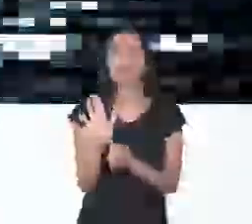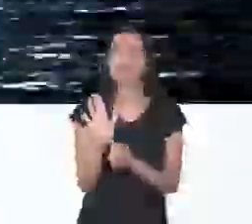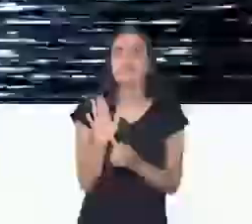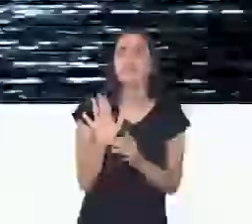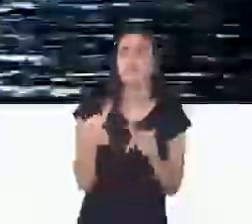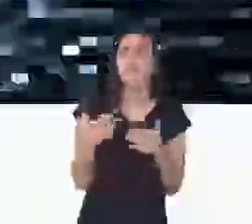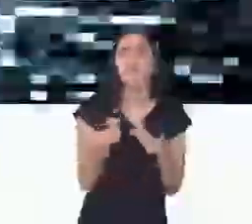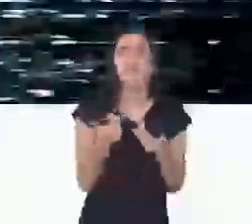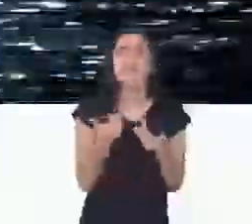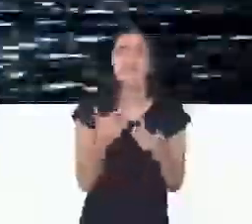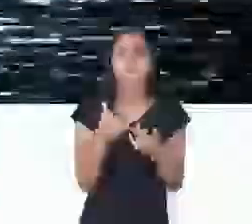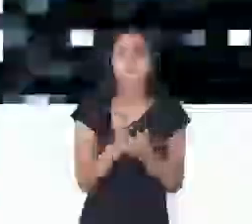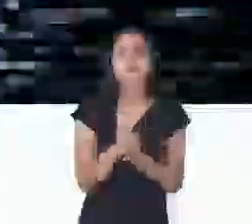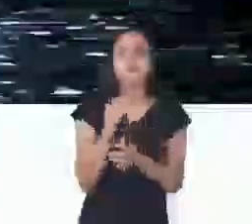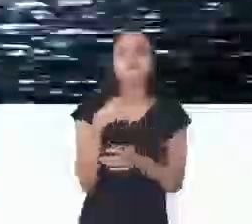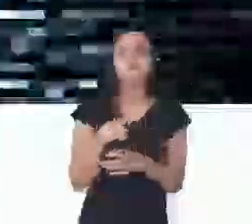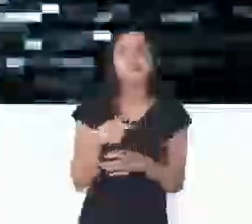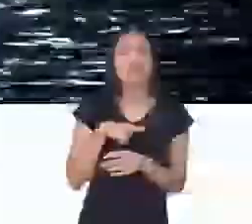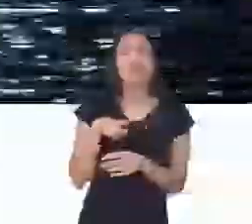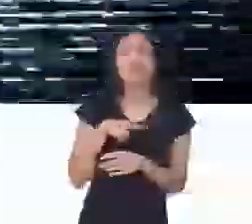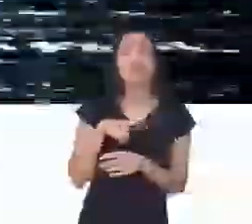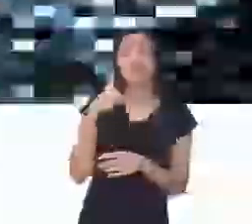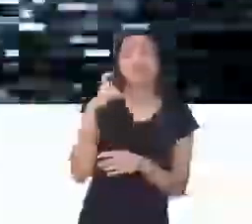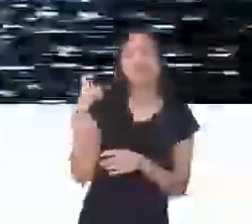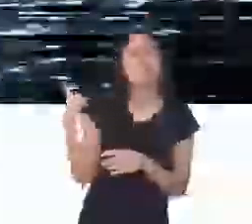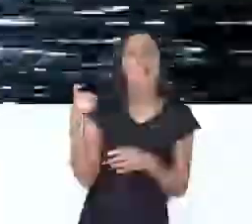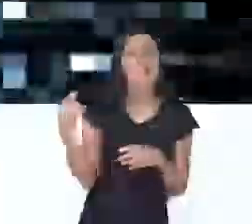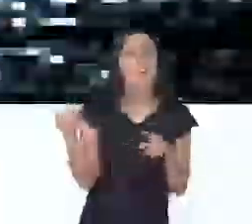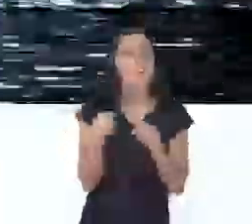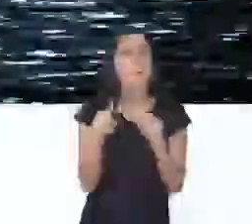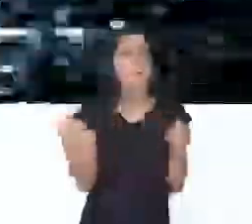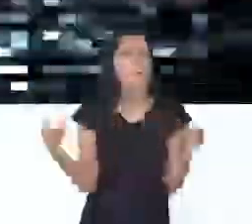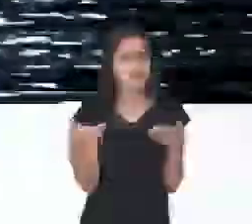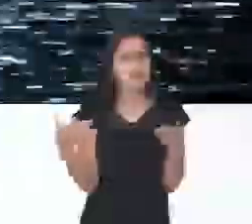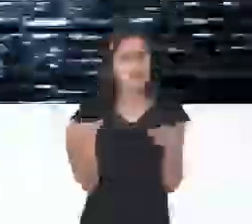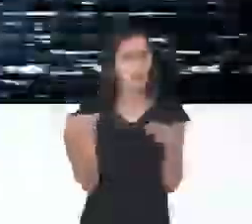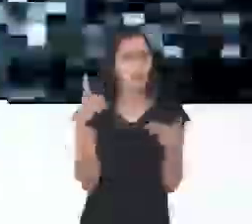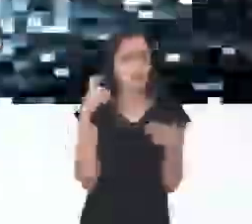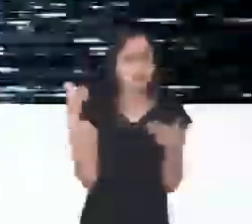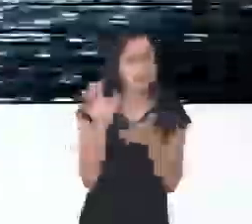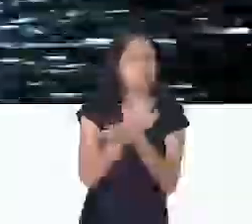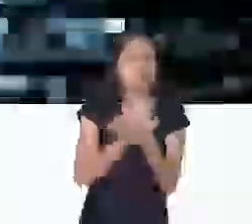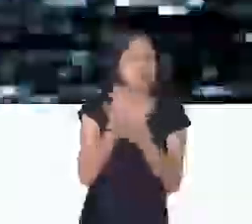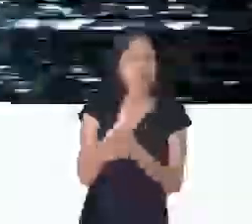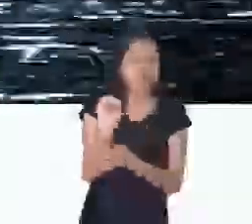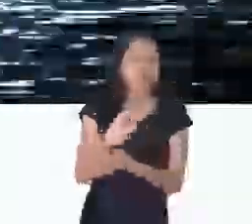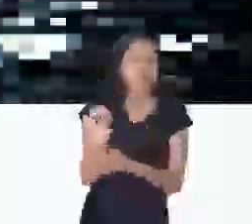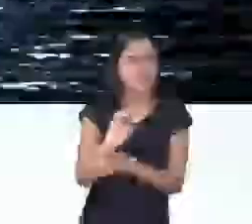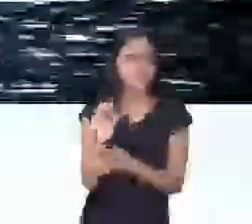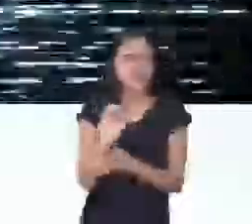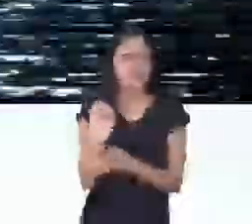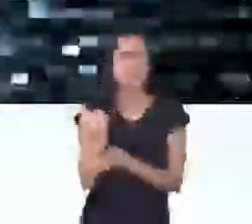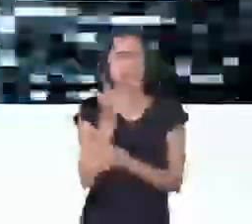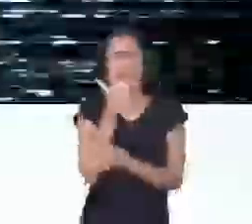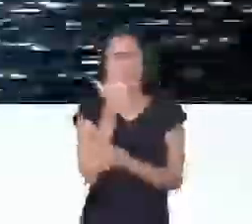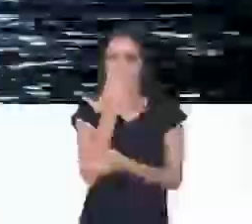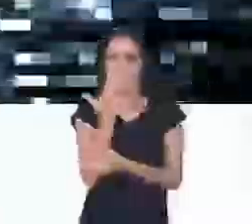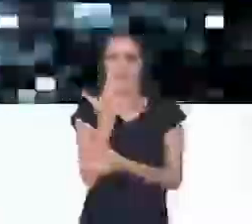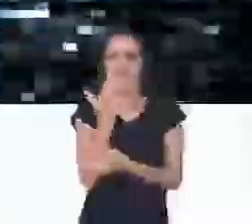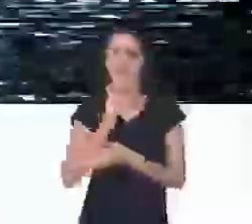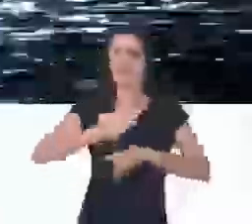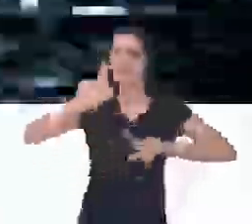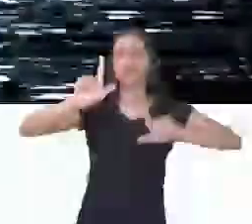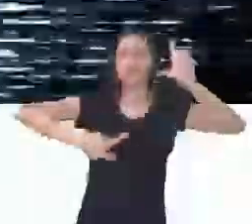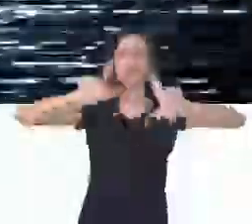ela vem seguida de som. E ela agora não está, não é? Apenas aí aquela questão, parece uma tela de